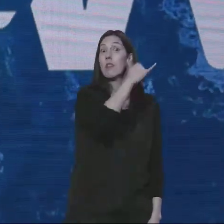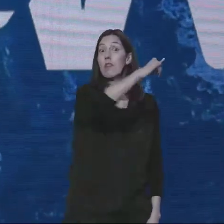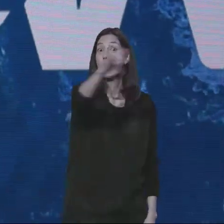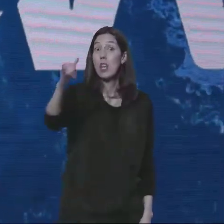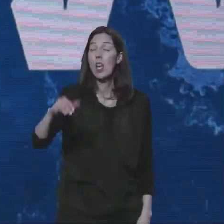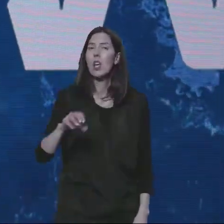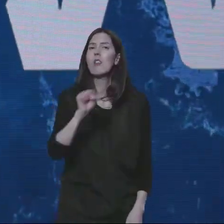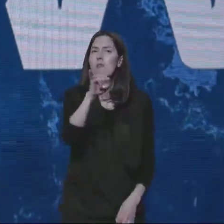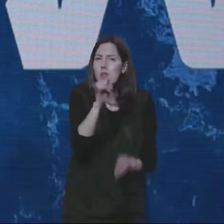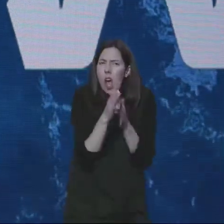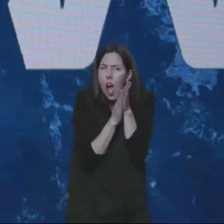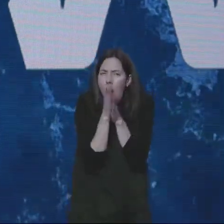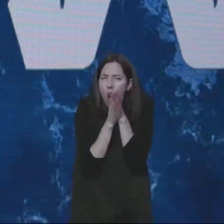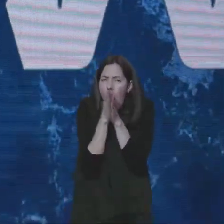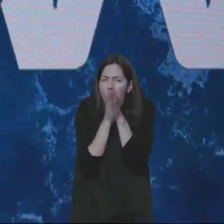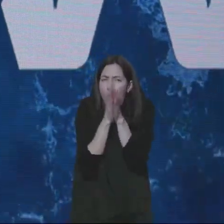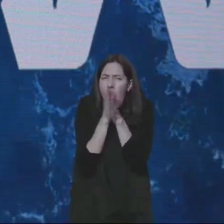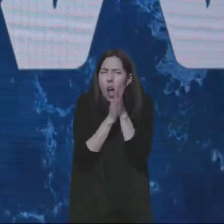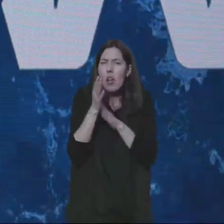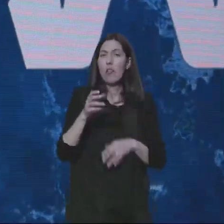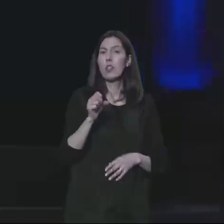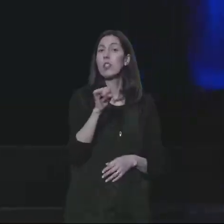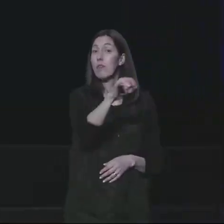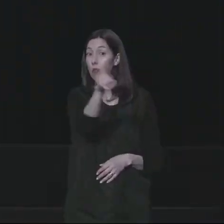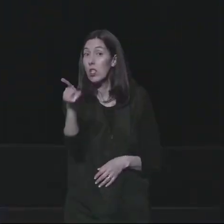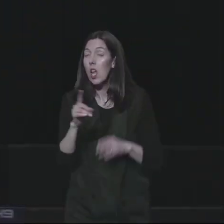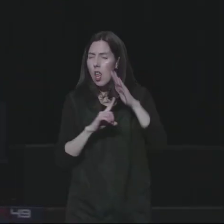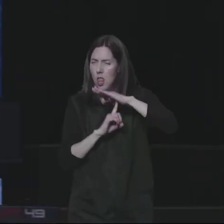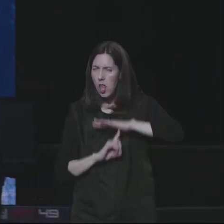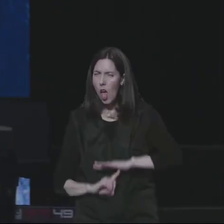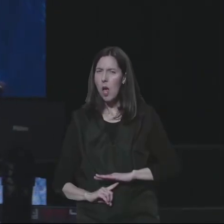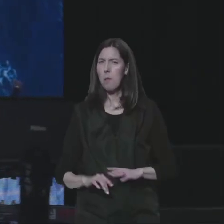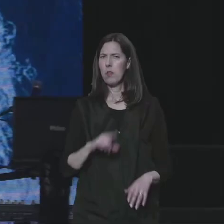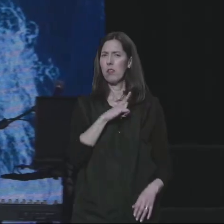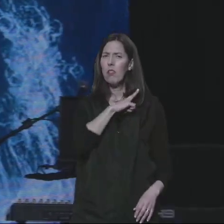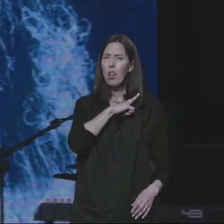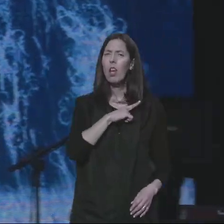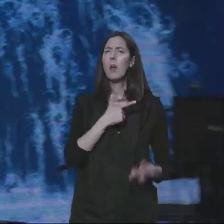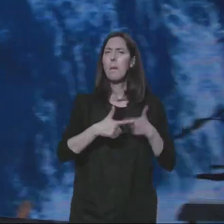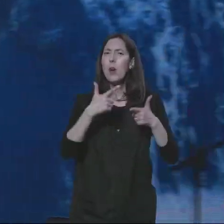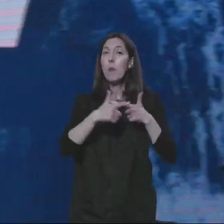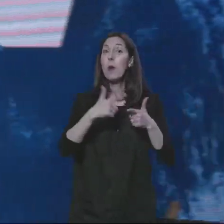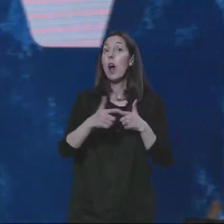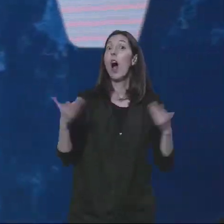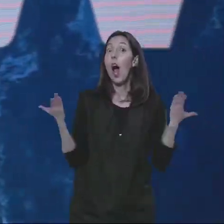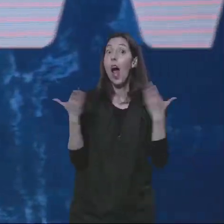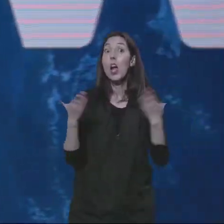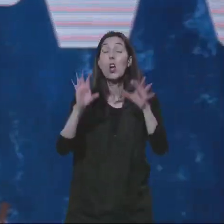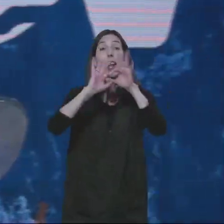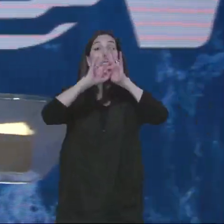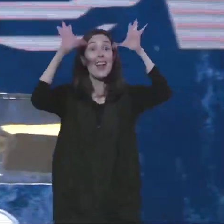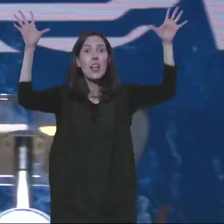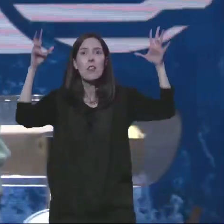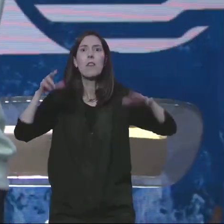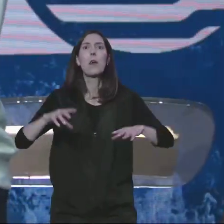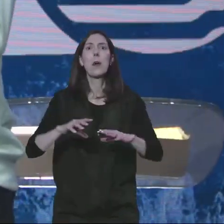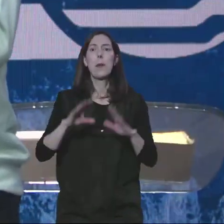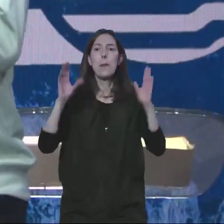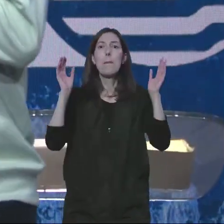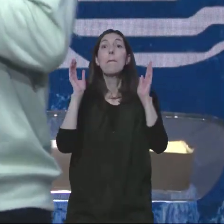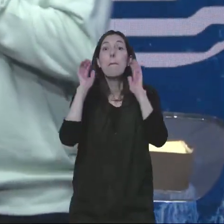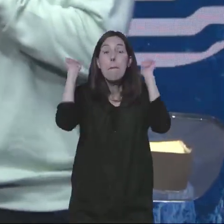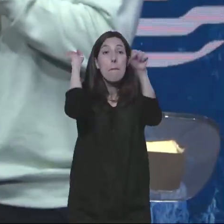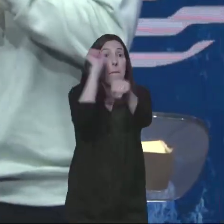problema com ansiedade? Você tem problema com depressão? Talvez isso possa te libertar. Para de olhar para isso